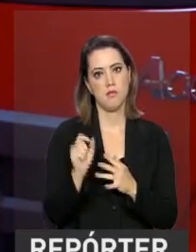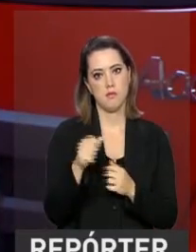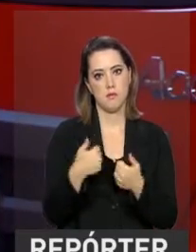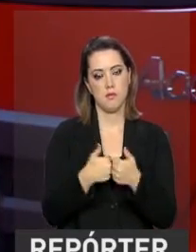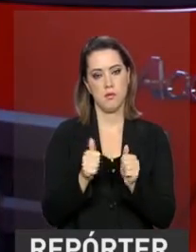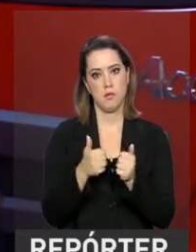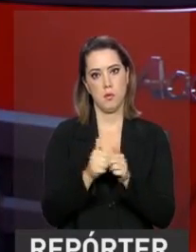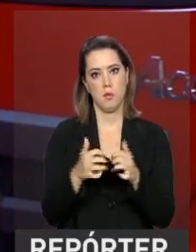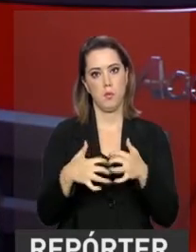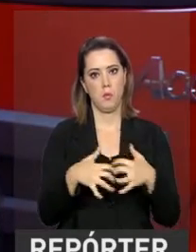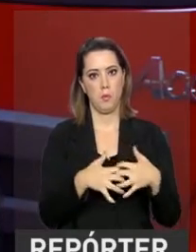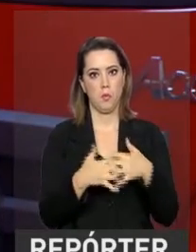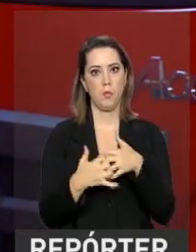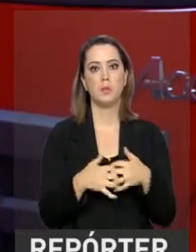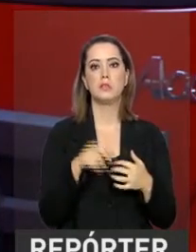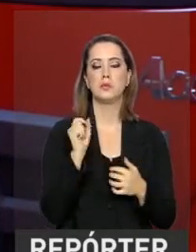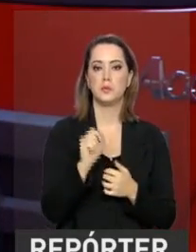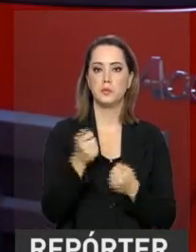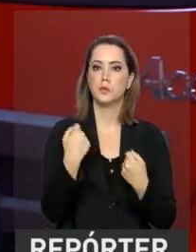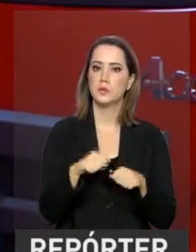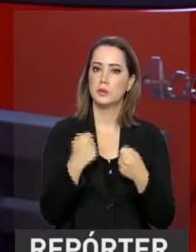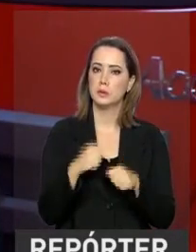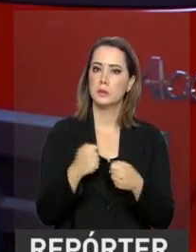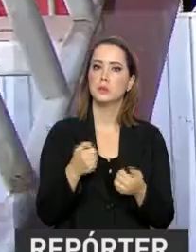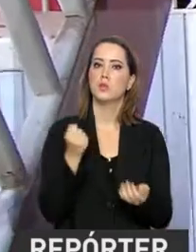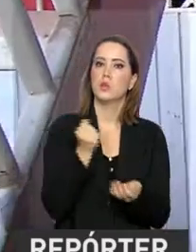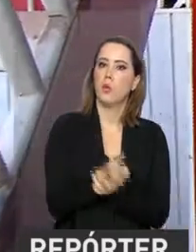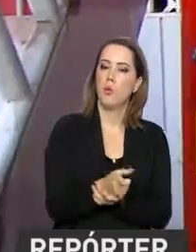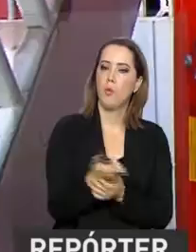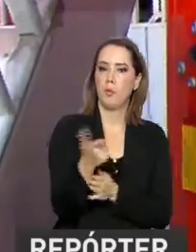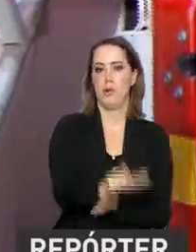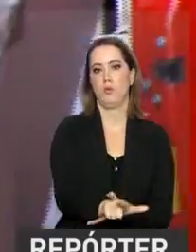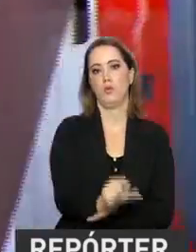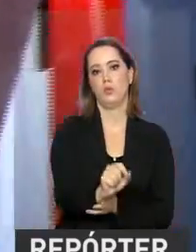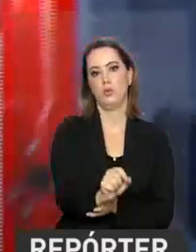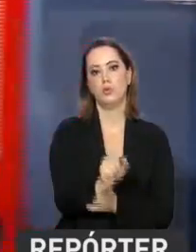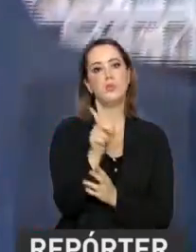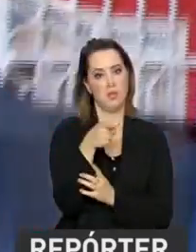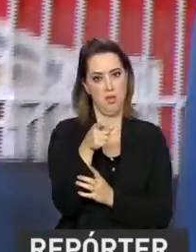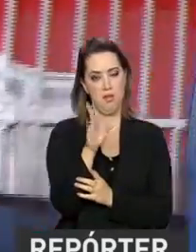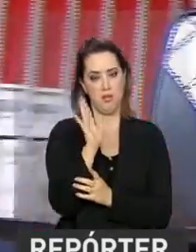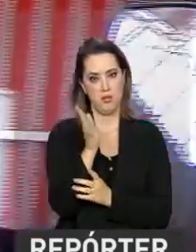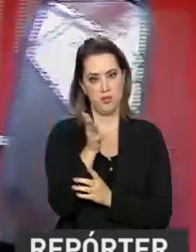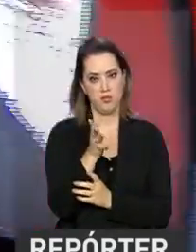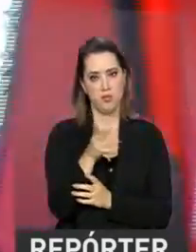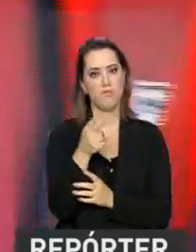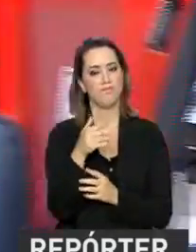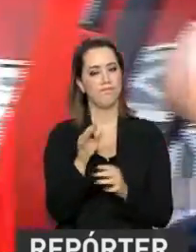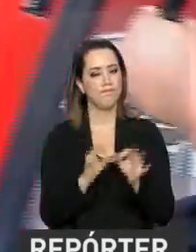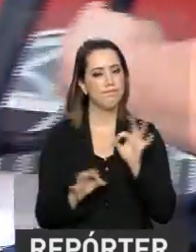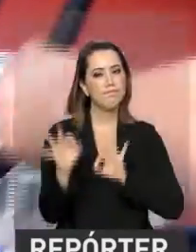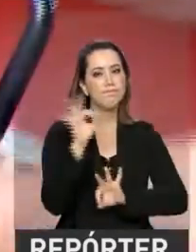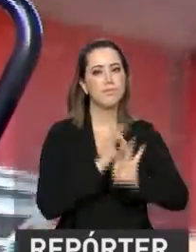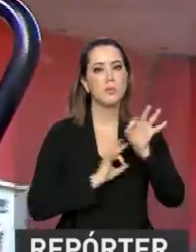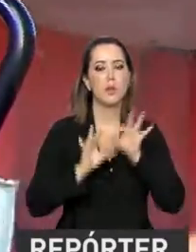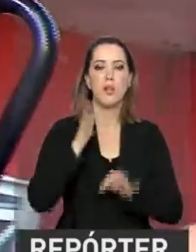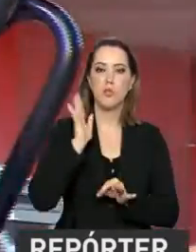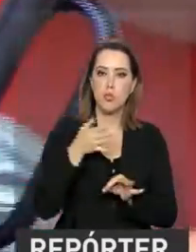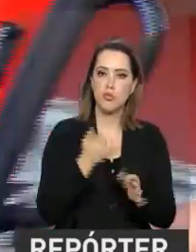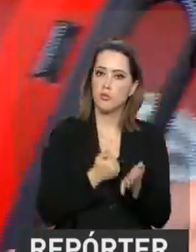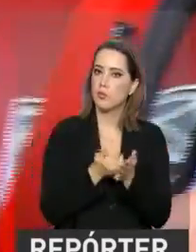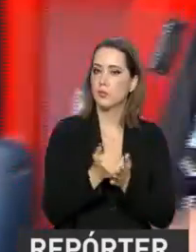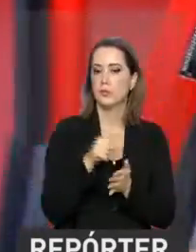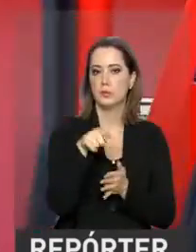acabando e já estamos aí com a perspectiva de comprar mais um cd nem já está pensando em colocar os projetos em prática uma lei